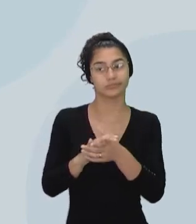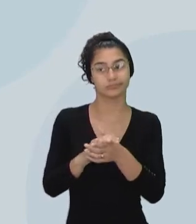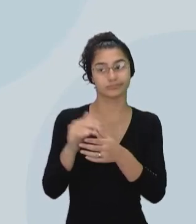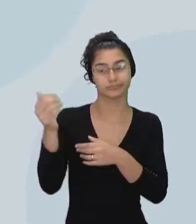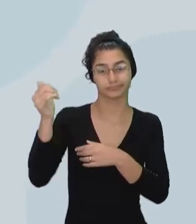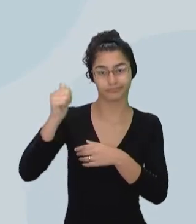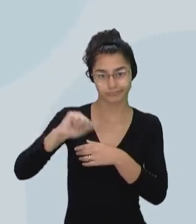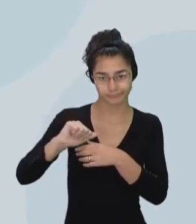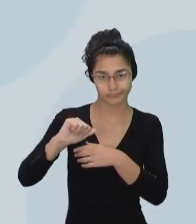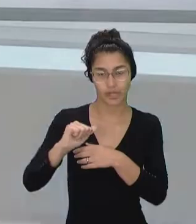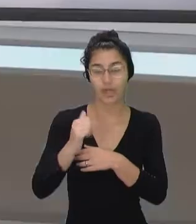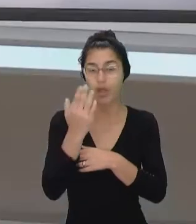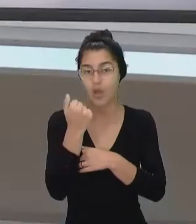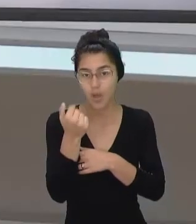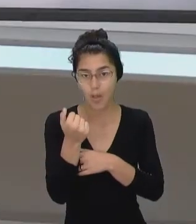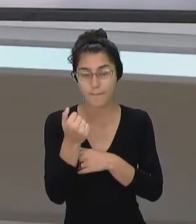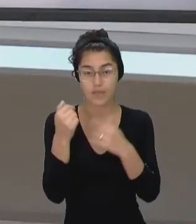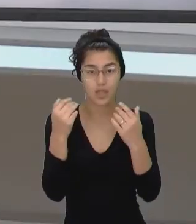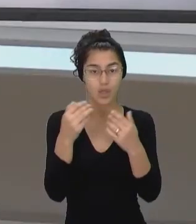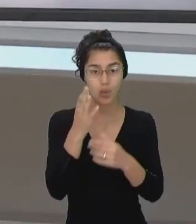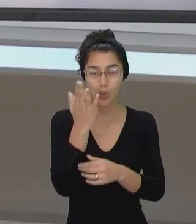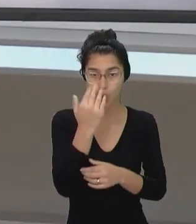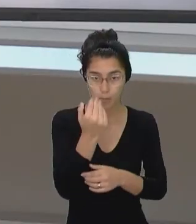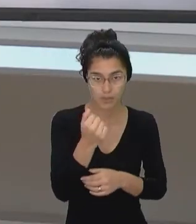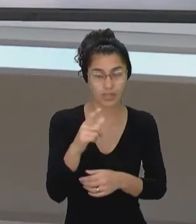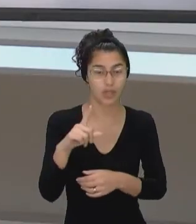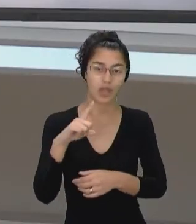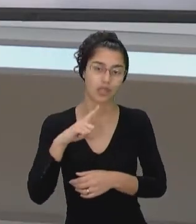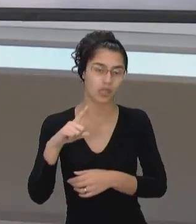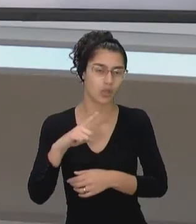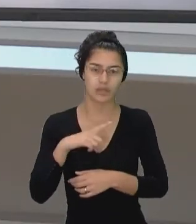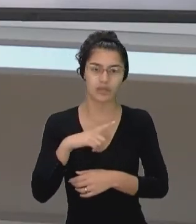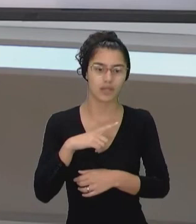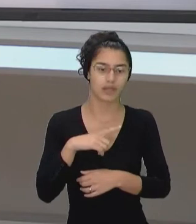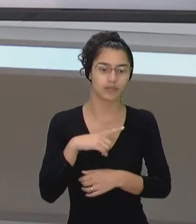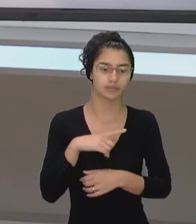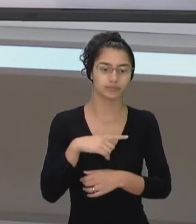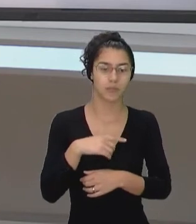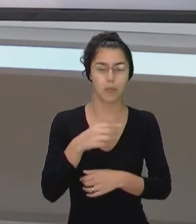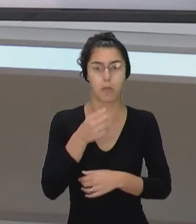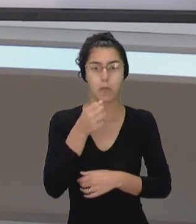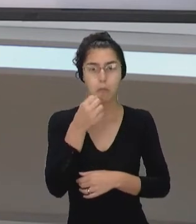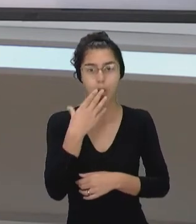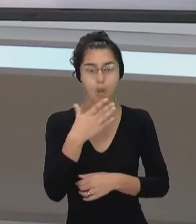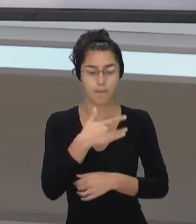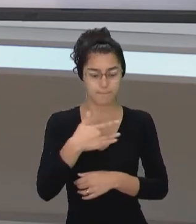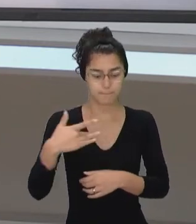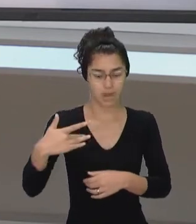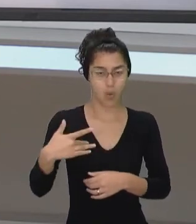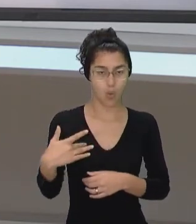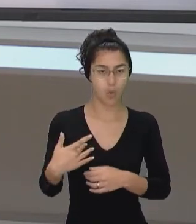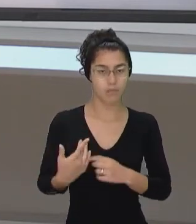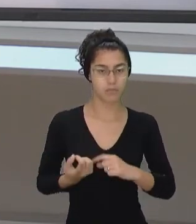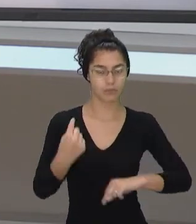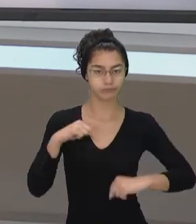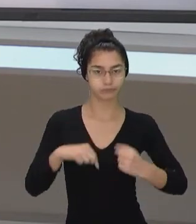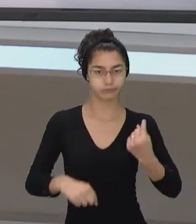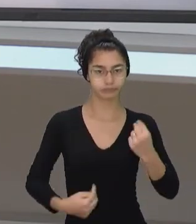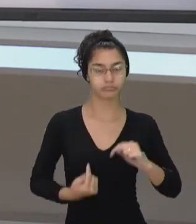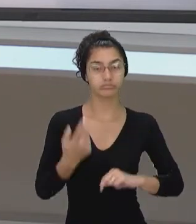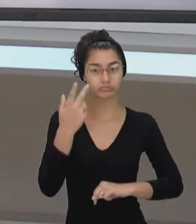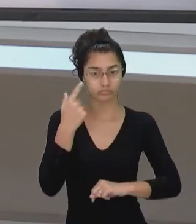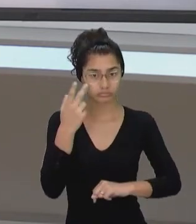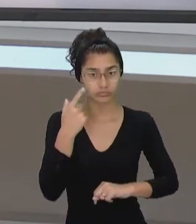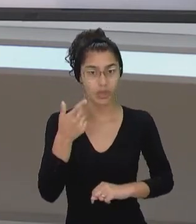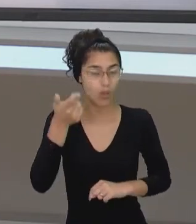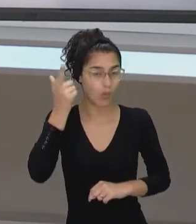comem alimentos que não trazem nutrientes suficientes para o seu metabolismo, para o funcionamento do seu